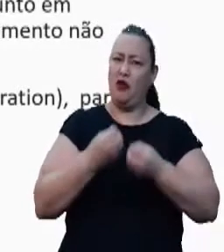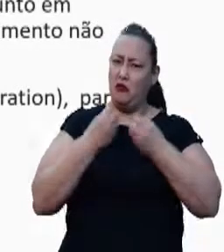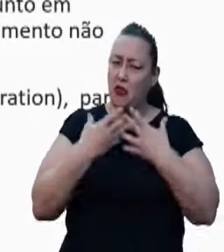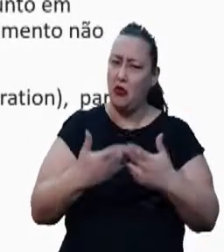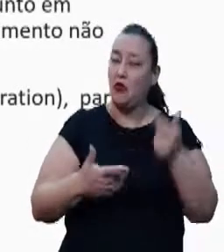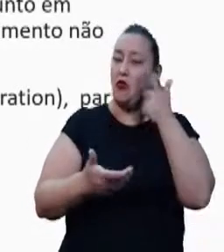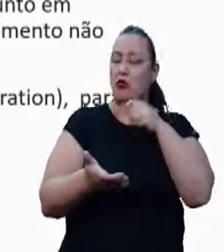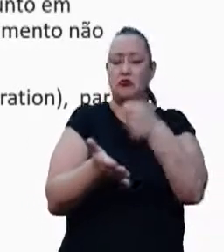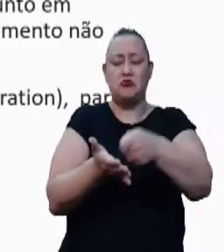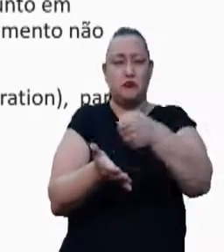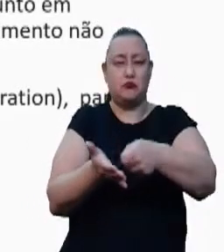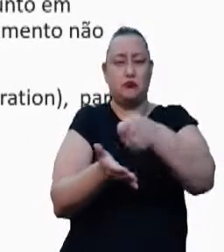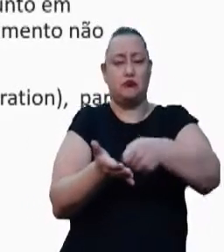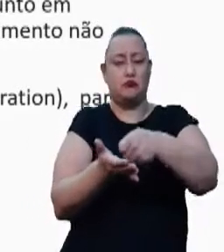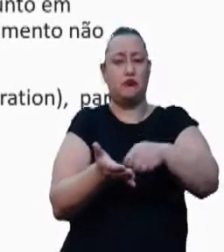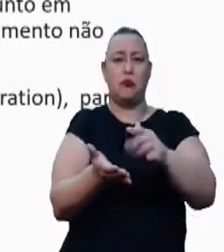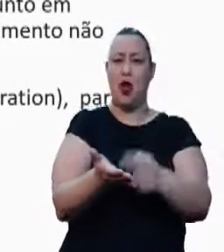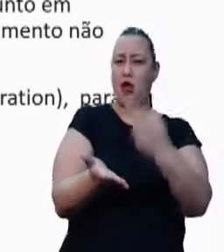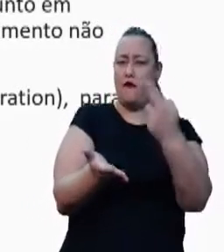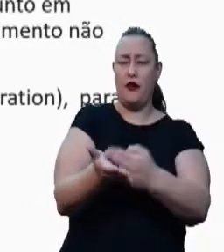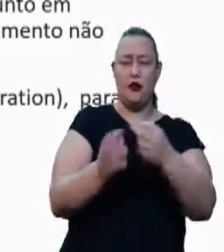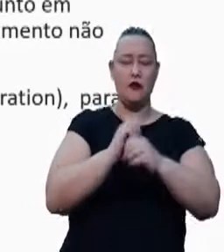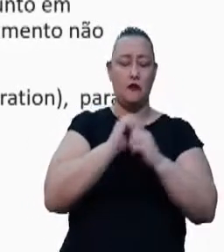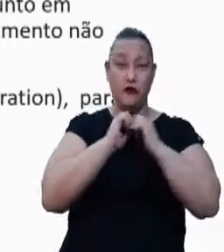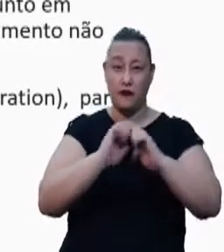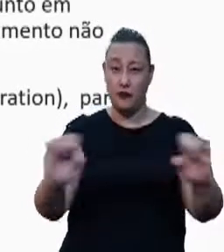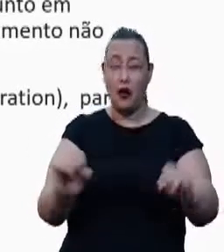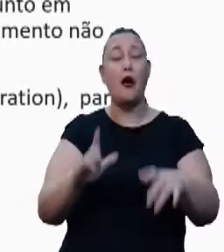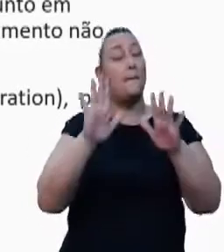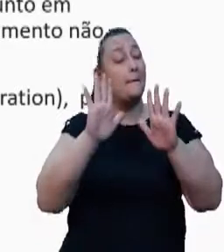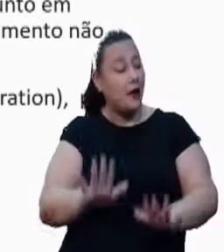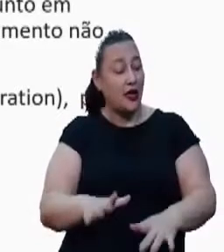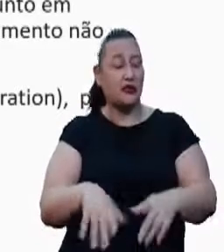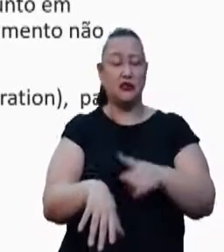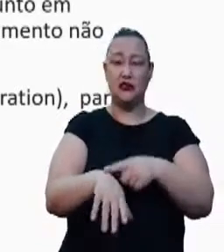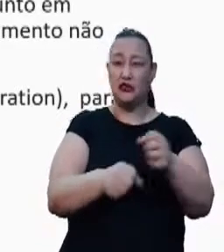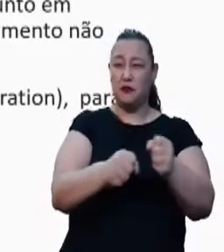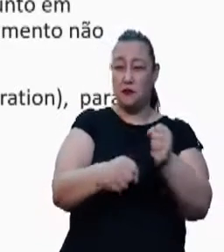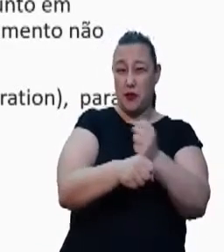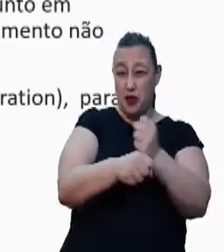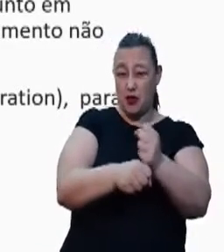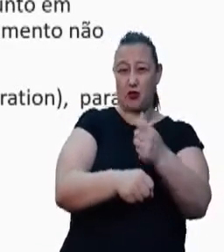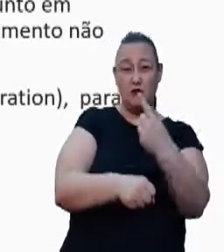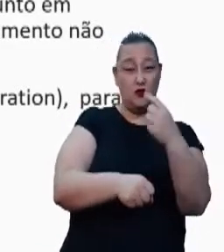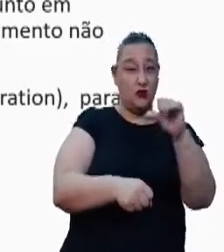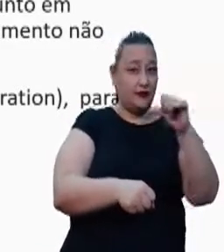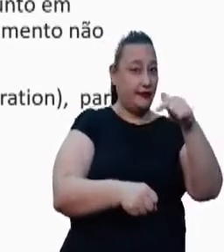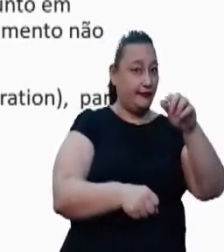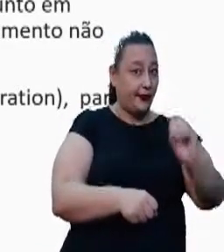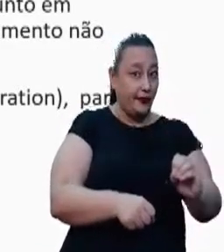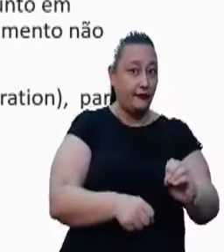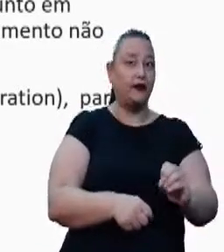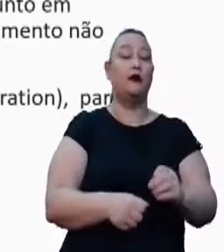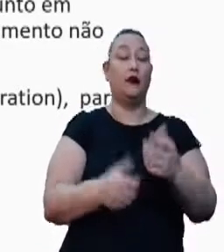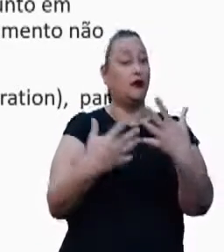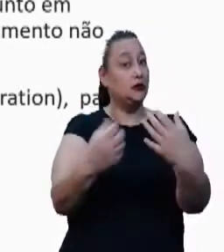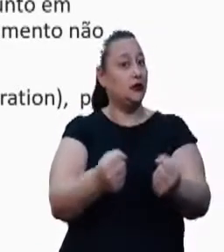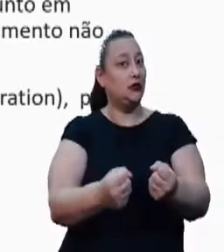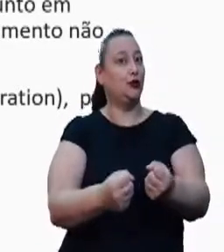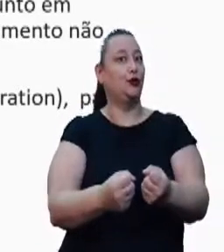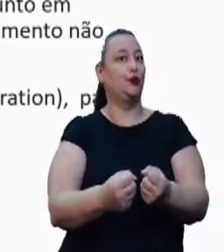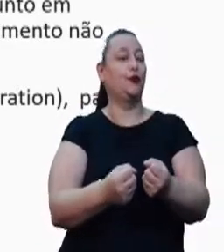publicar estudos sobre isso, e ainda nessa década de 70, ele conseguiu autorização da FDA, que é como